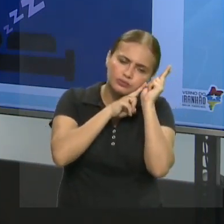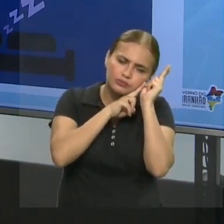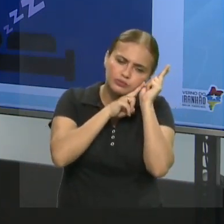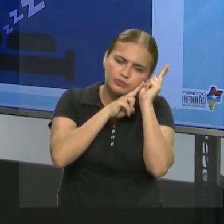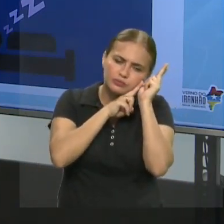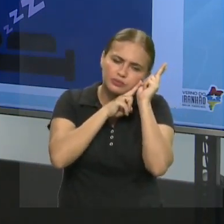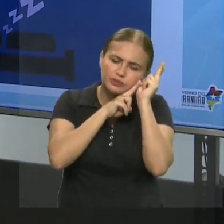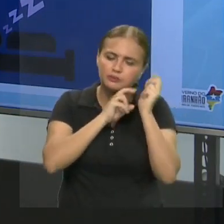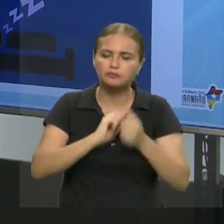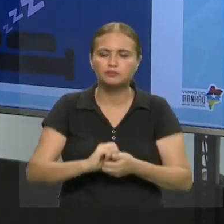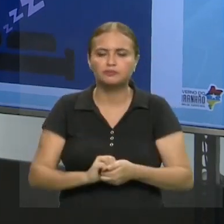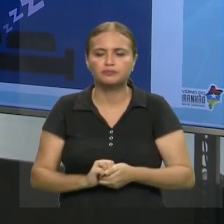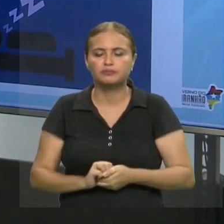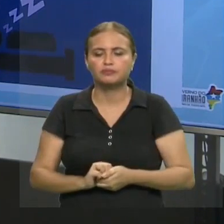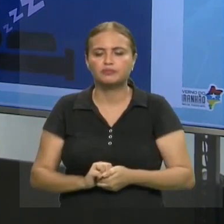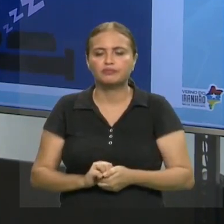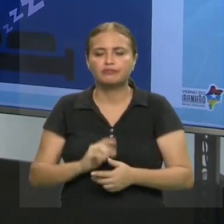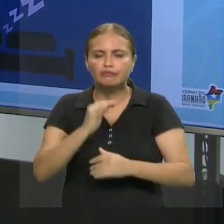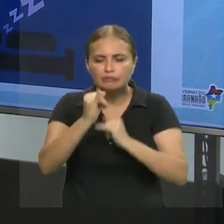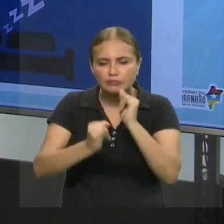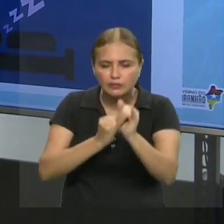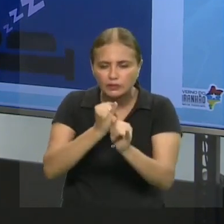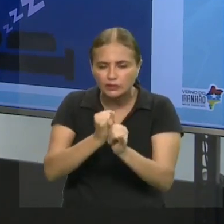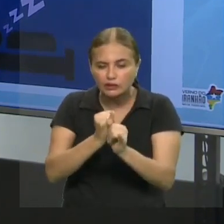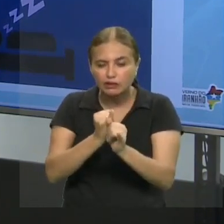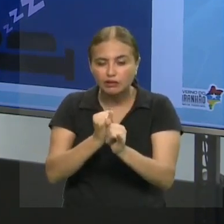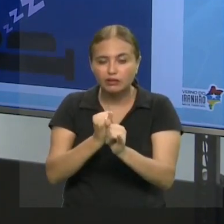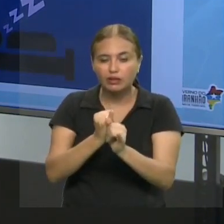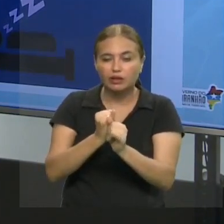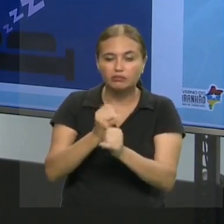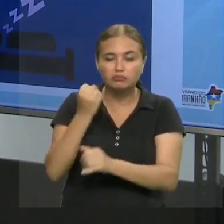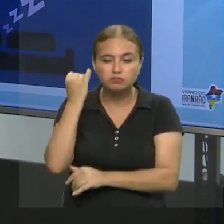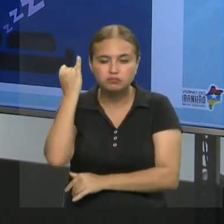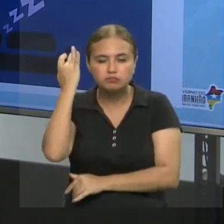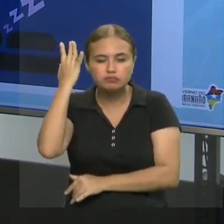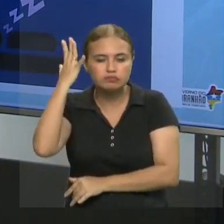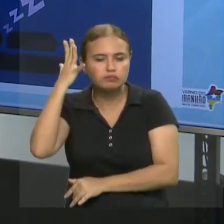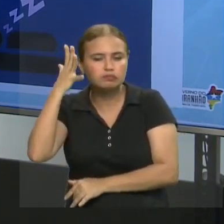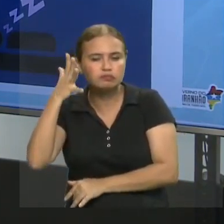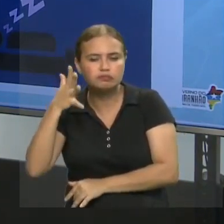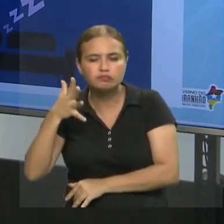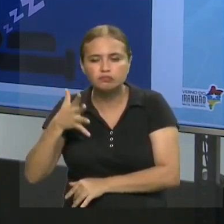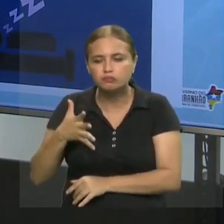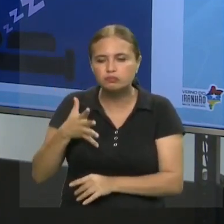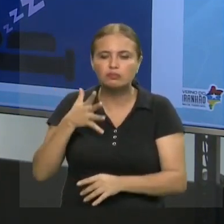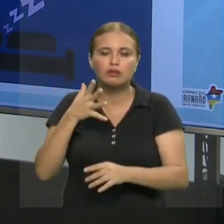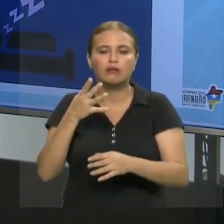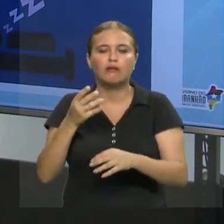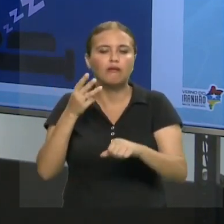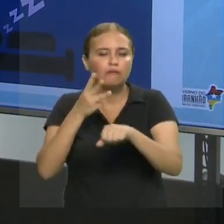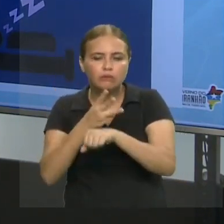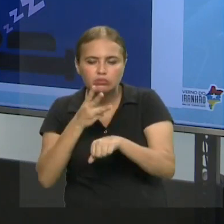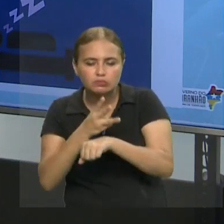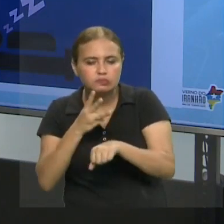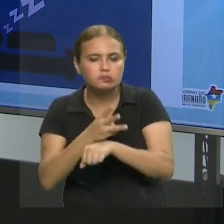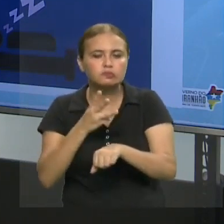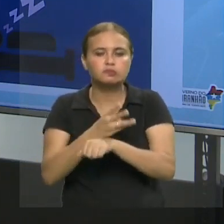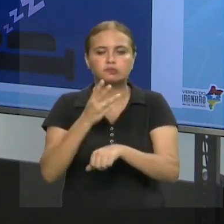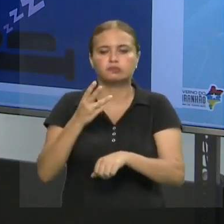às vezes eu fico nas redes sociais até tarde, conversando com os amigos, no WhatsApp